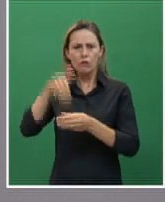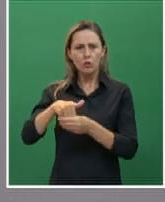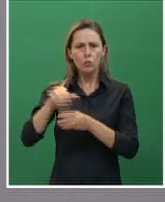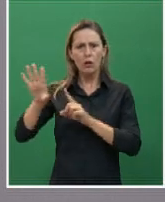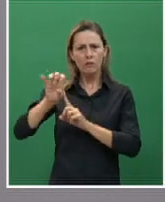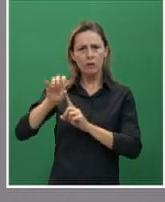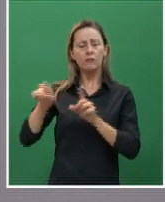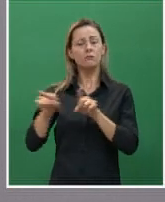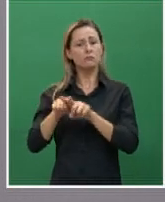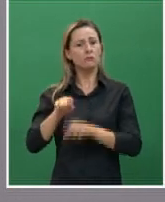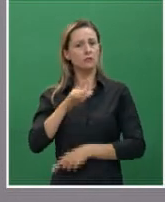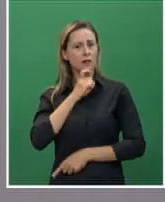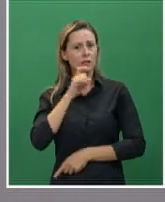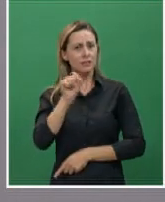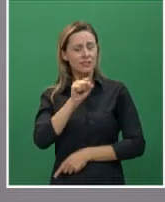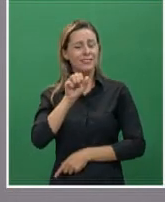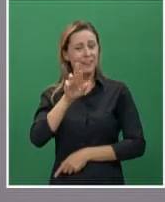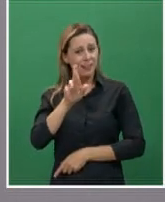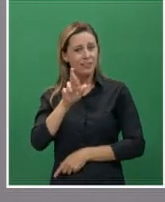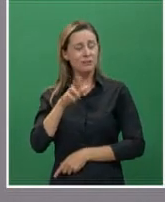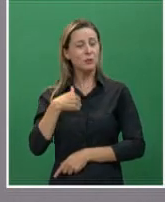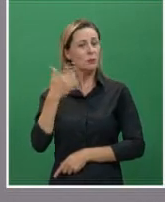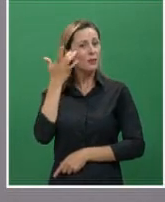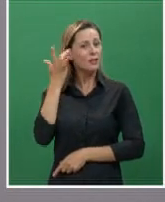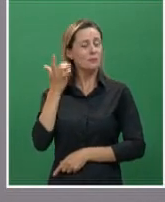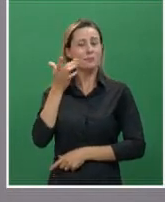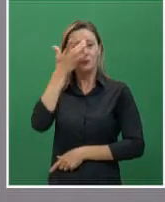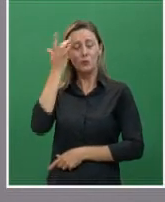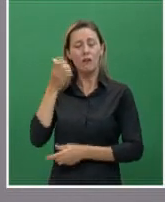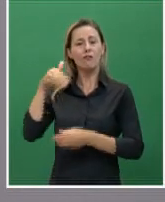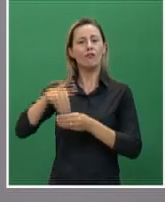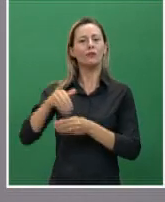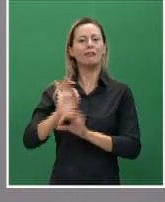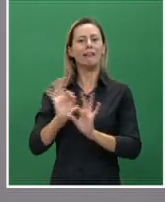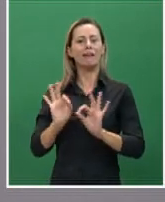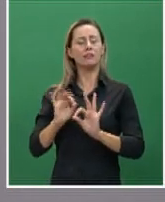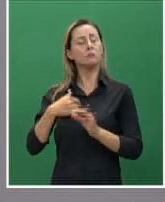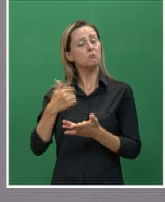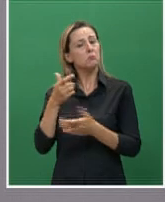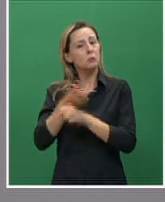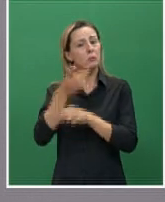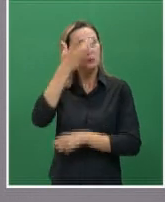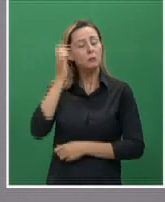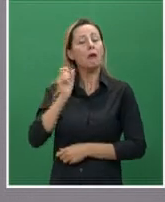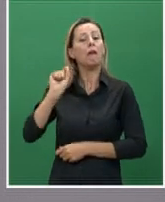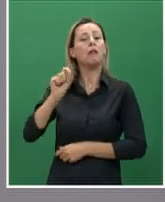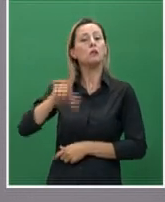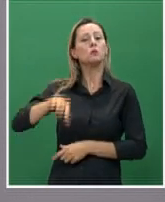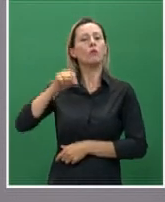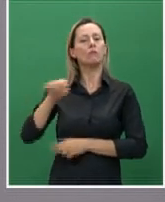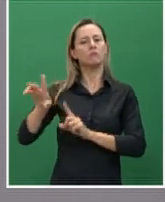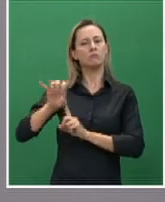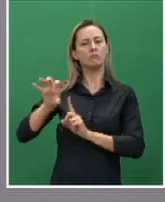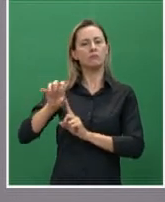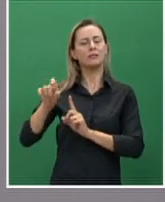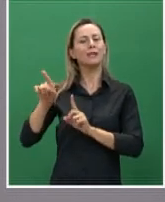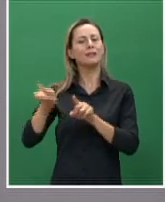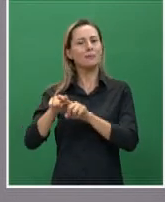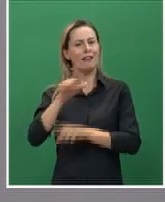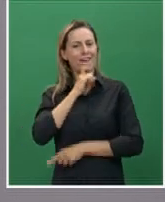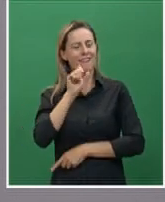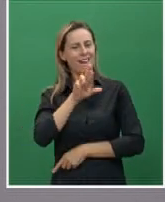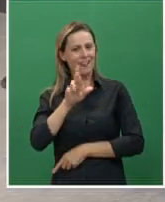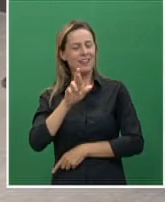pronto ar condicionado naquele plebiscito os meses eu ainda não achei ninguém que sabe juntos vou procurar alguém tinha escolhido o wi-fi e não ar condicionado